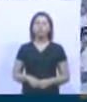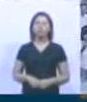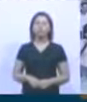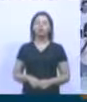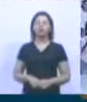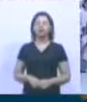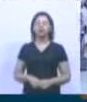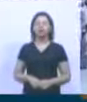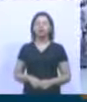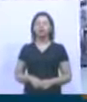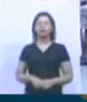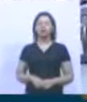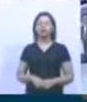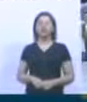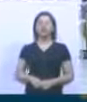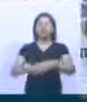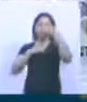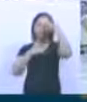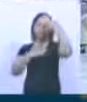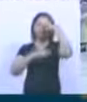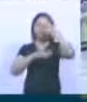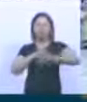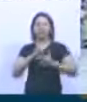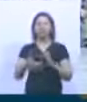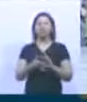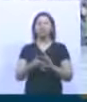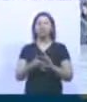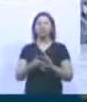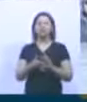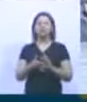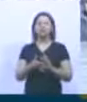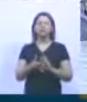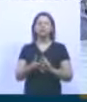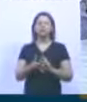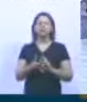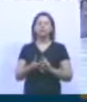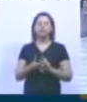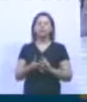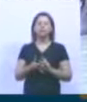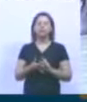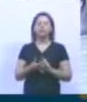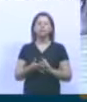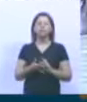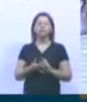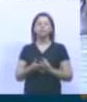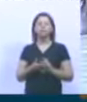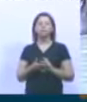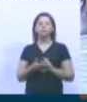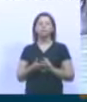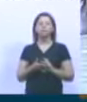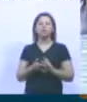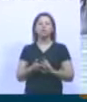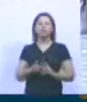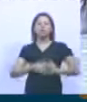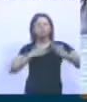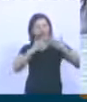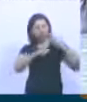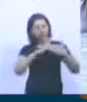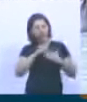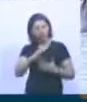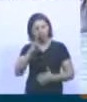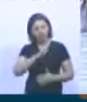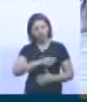Obrigado, Senhor. Obrigado, Senhor. E agora eu coloco, Senhor, no teu coração todos os meus sentimentos de